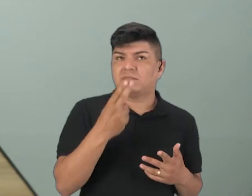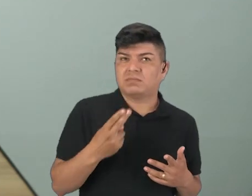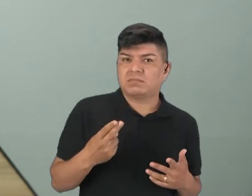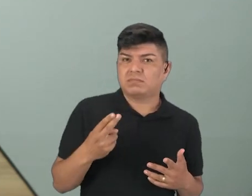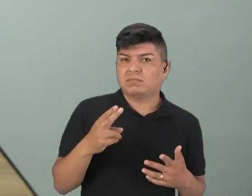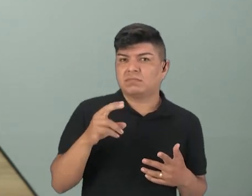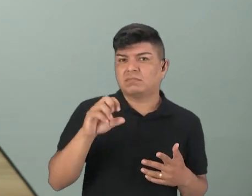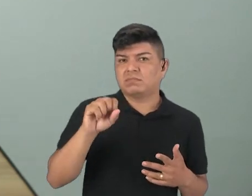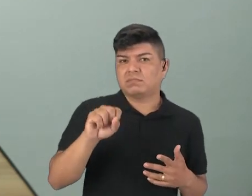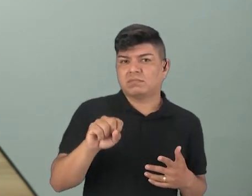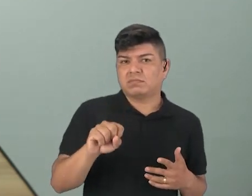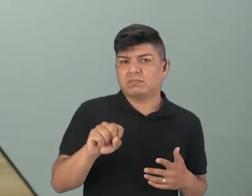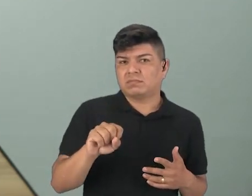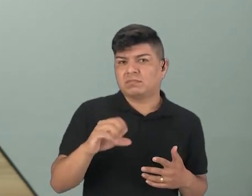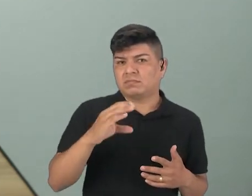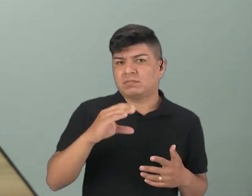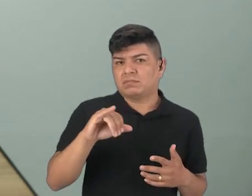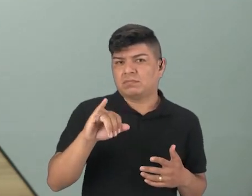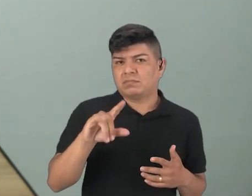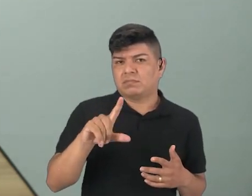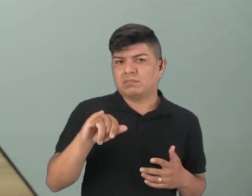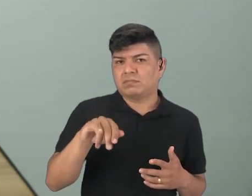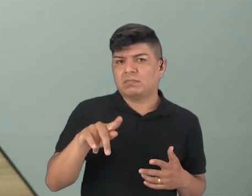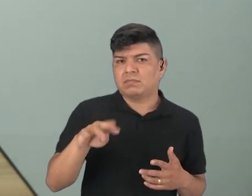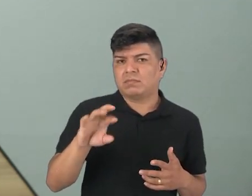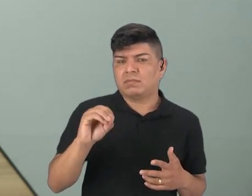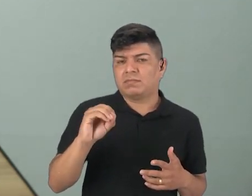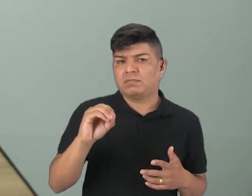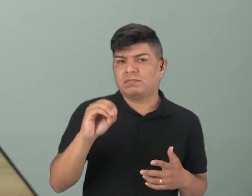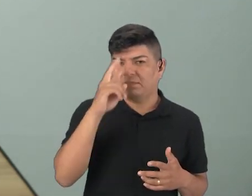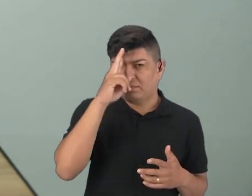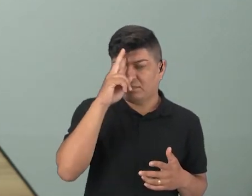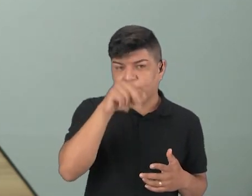com o cilindro? Vocês lembram?